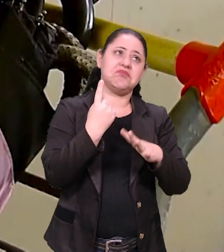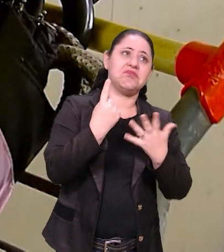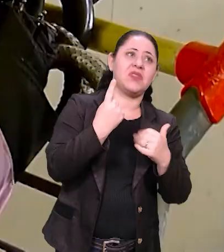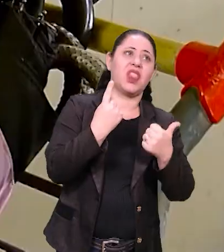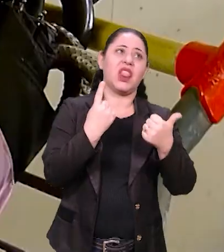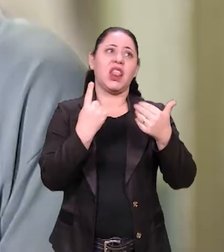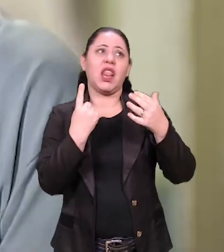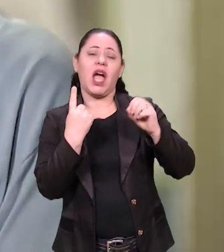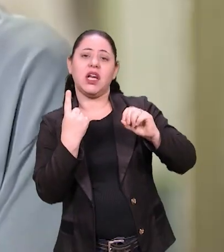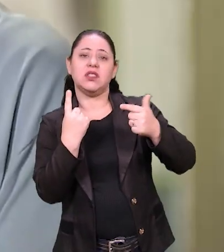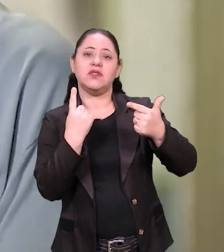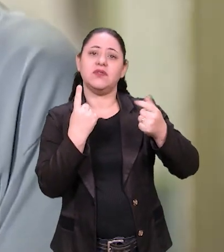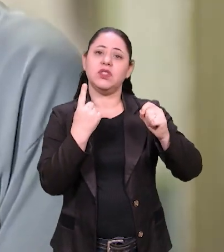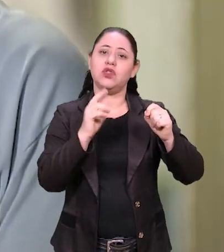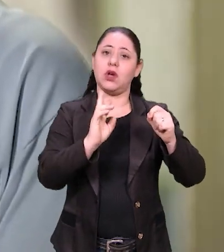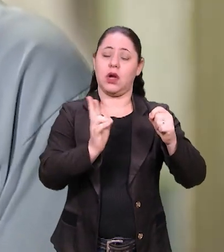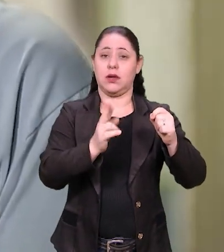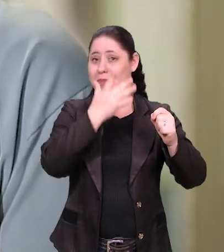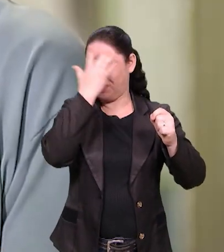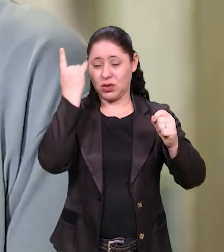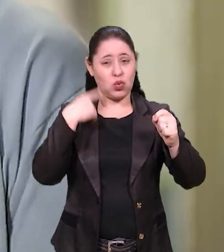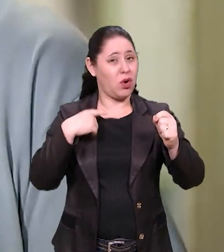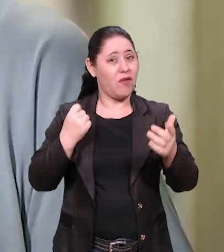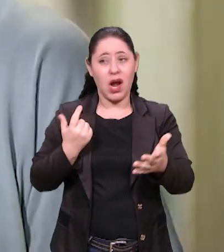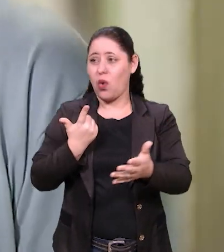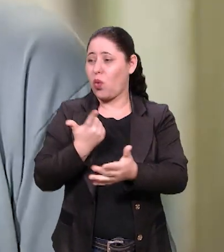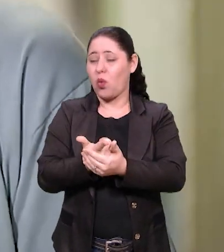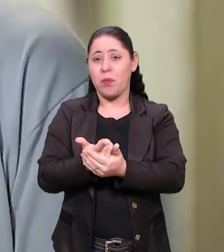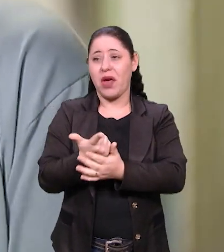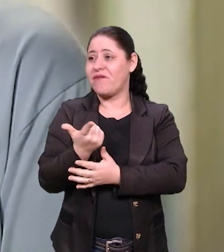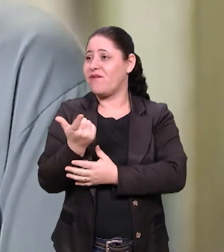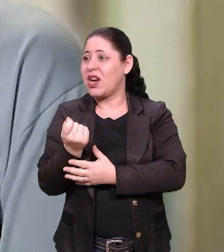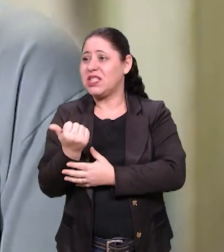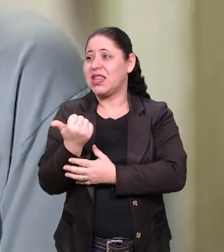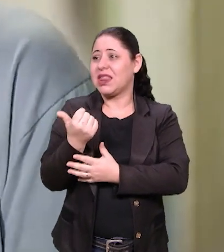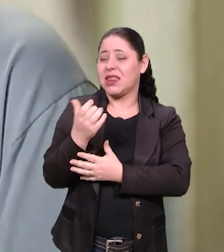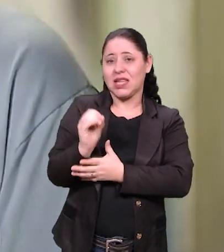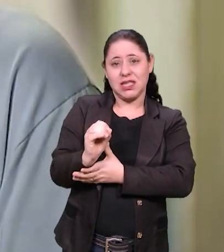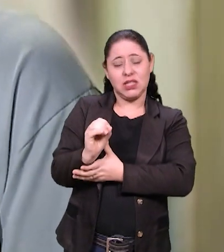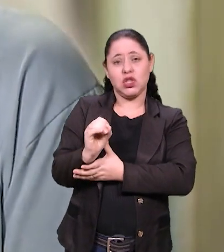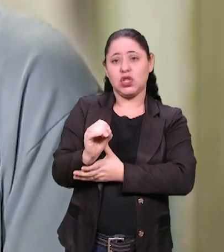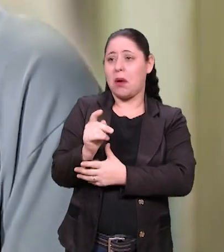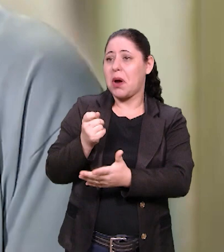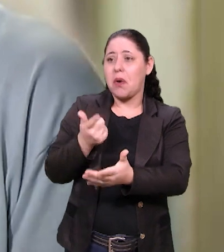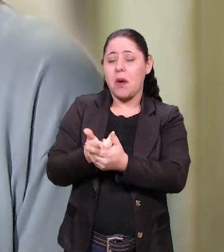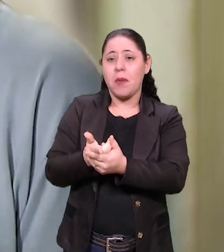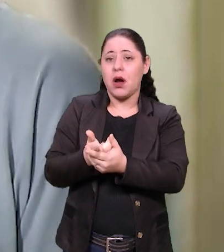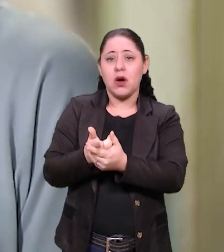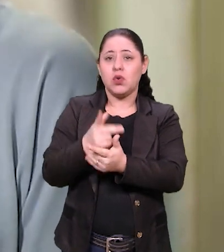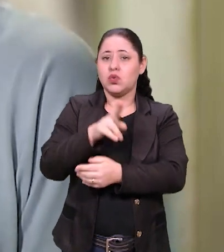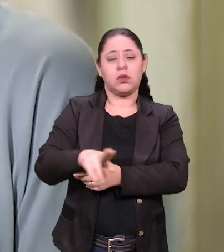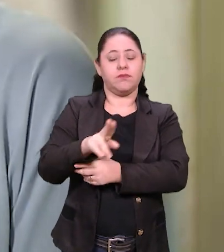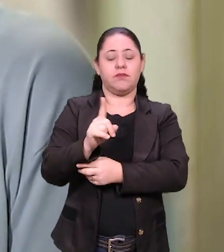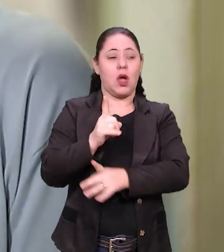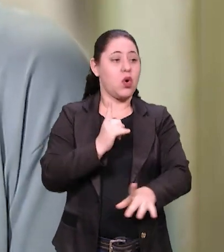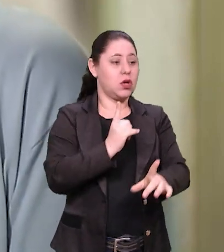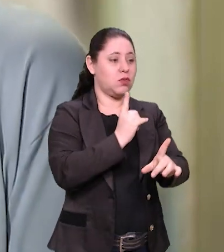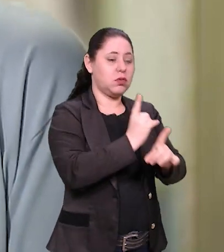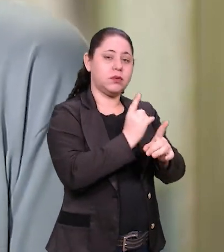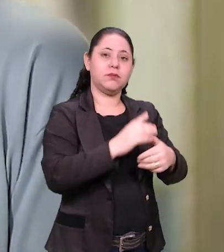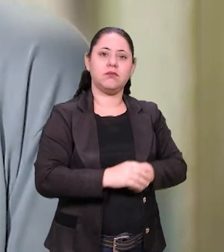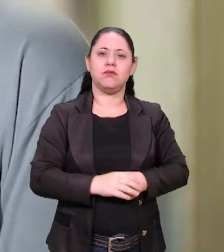o quê? R$10, R$20. A pessoa não vai gastar R$20, R$10 para vir buscar um guarda-chuva arriscado de